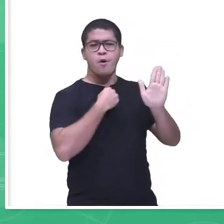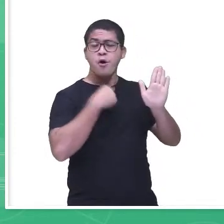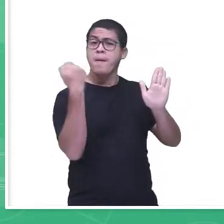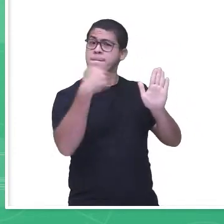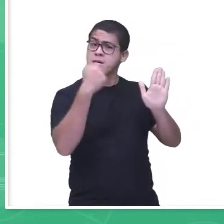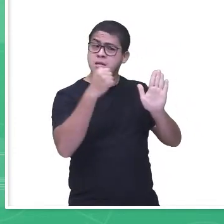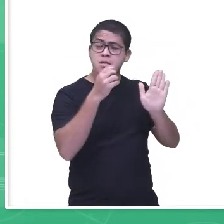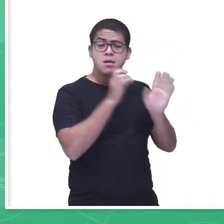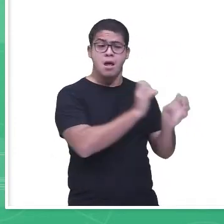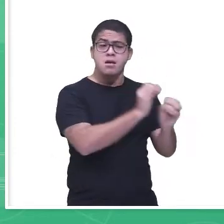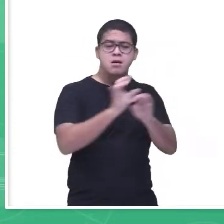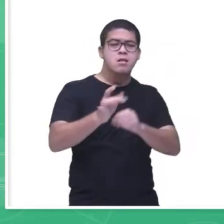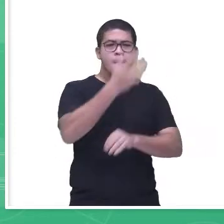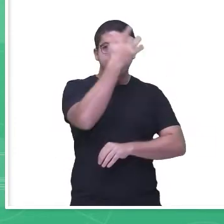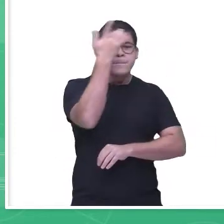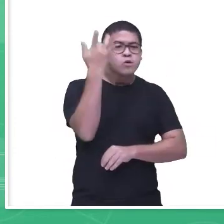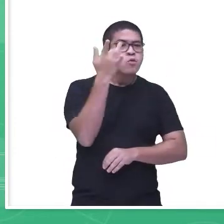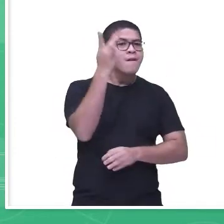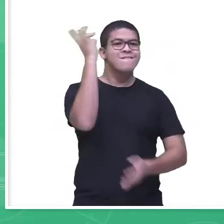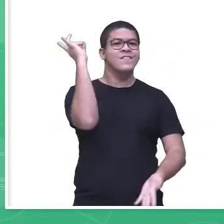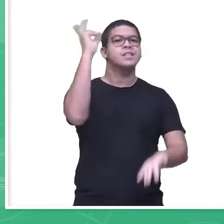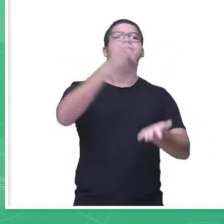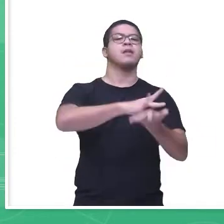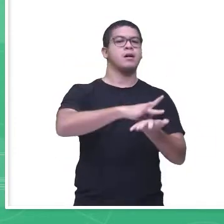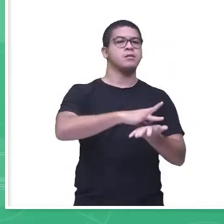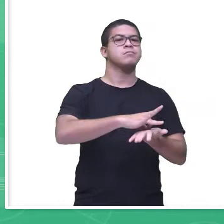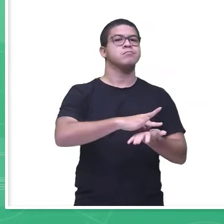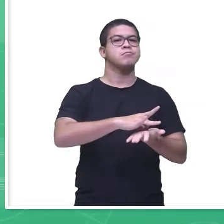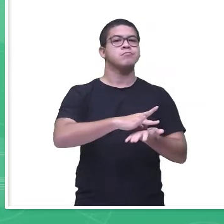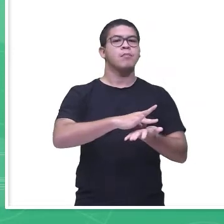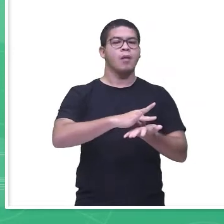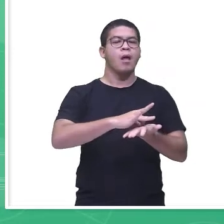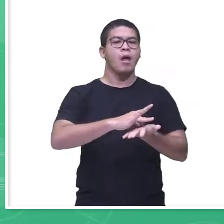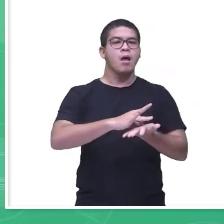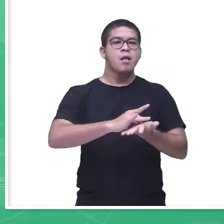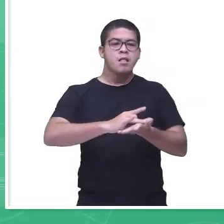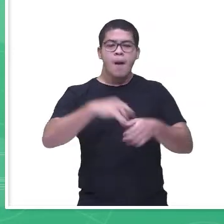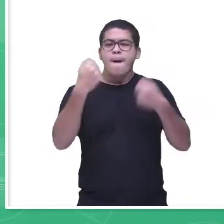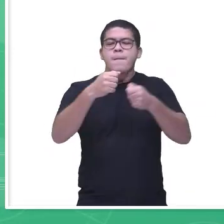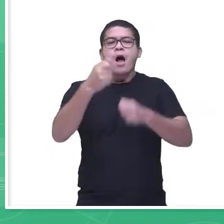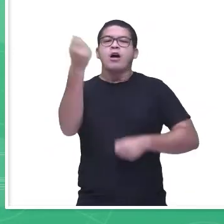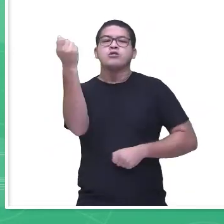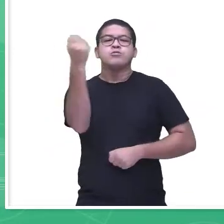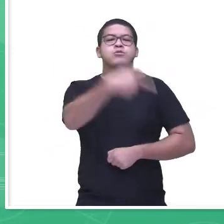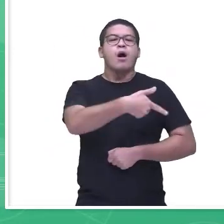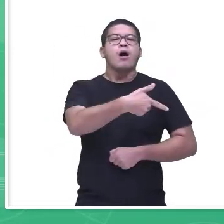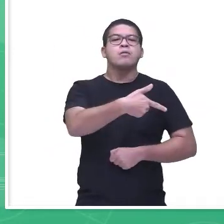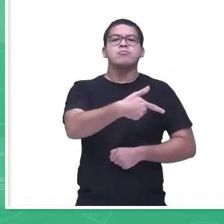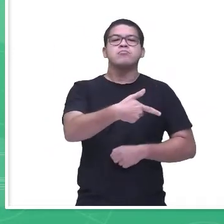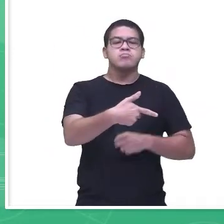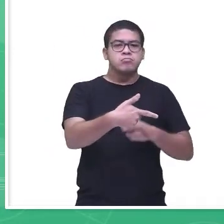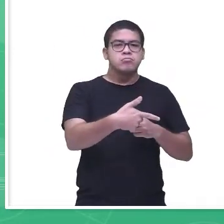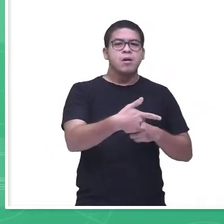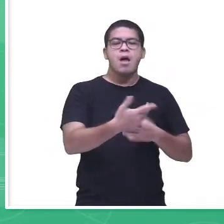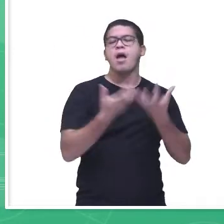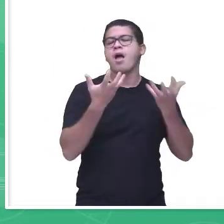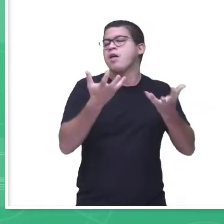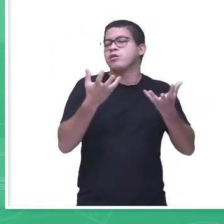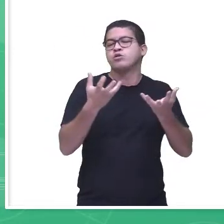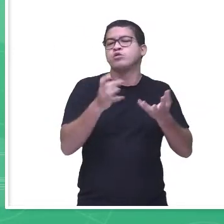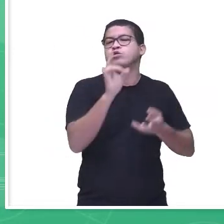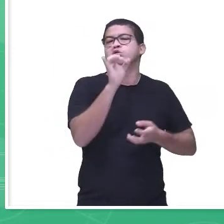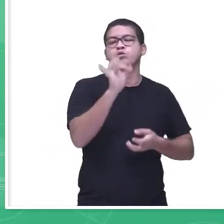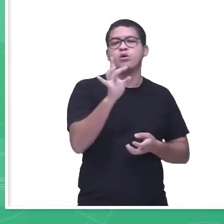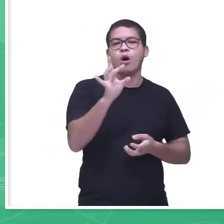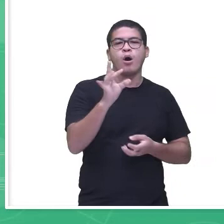apenas era vencer uma disputa verbal. Só queria ganhar essa disputa.